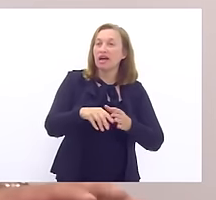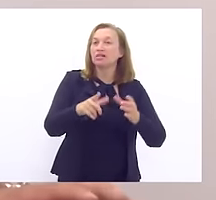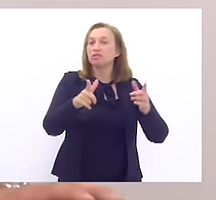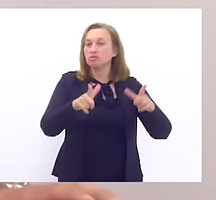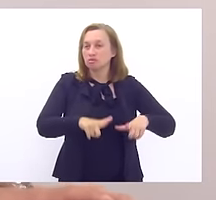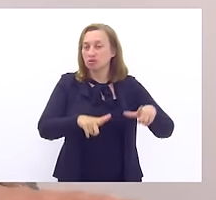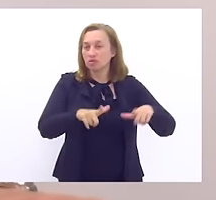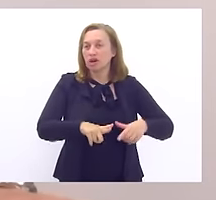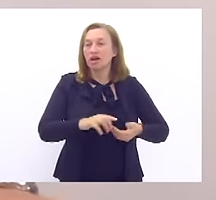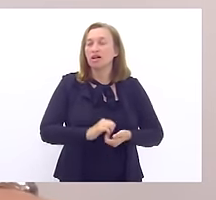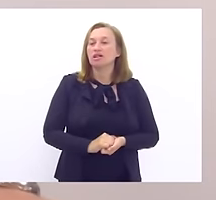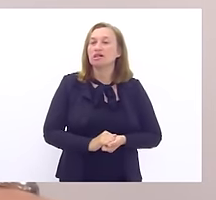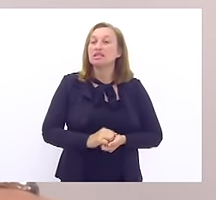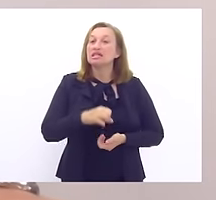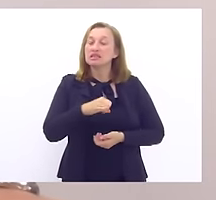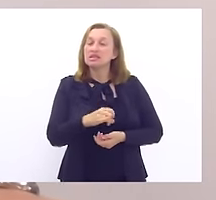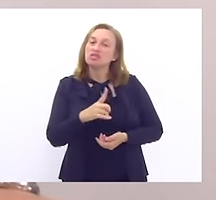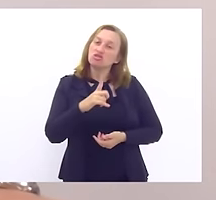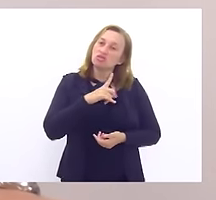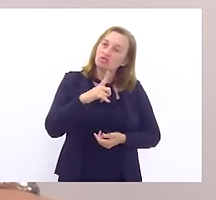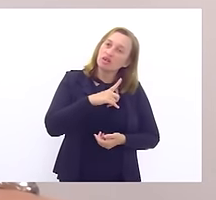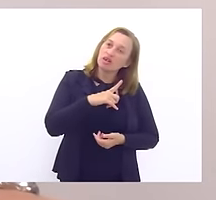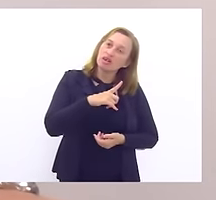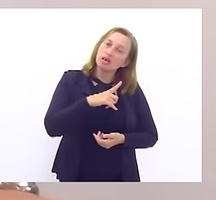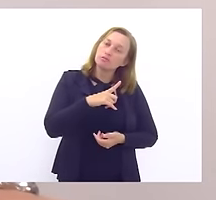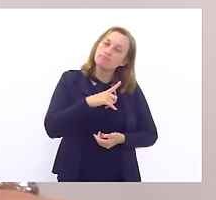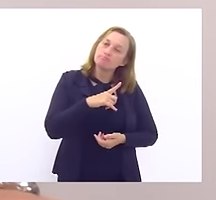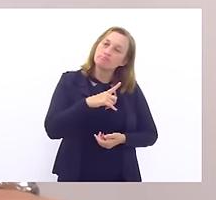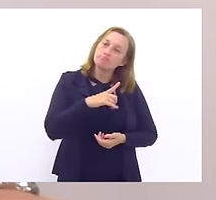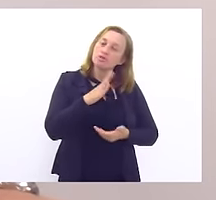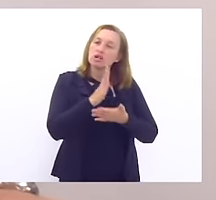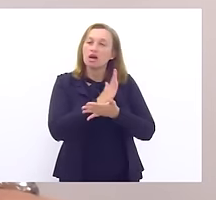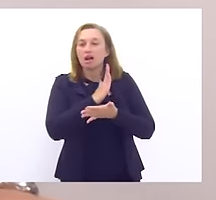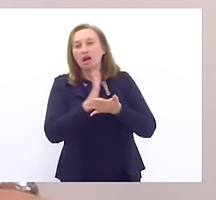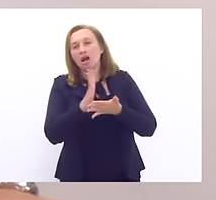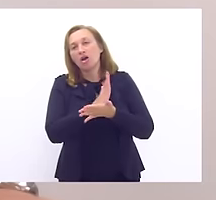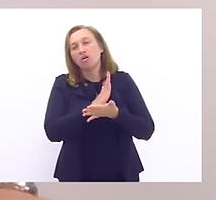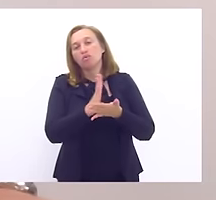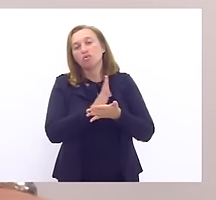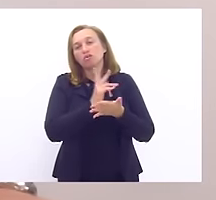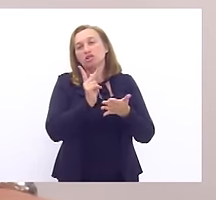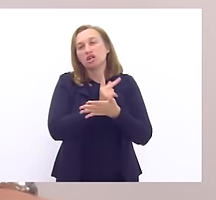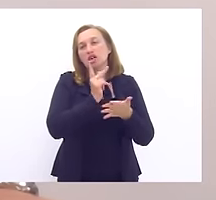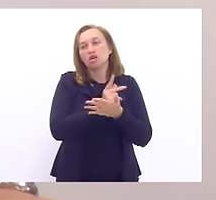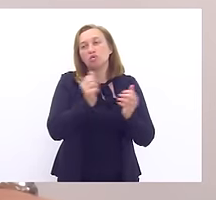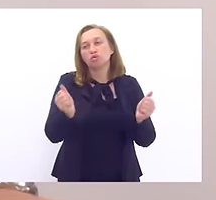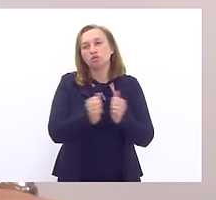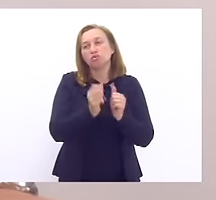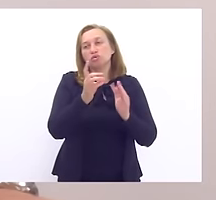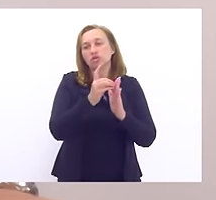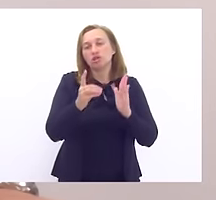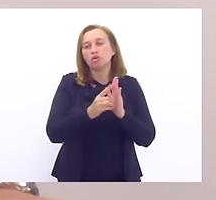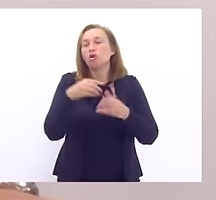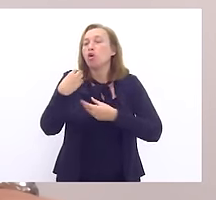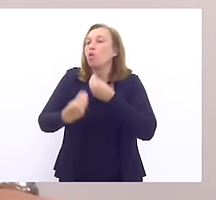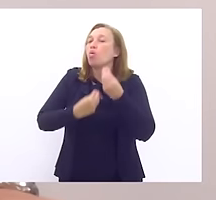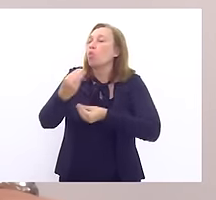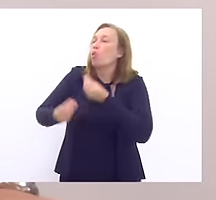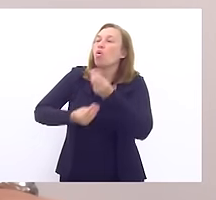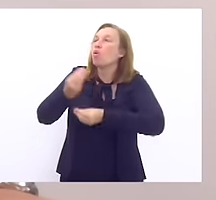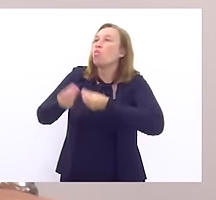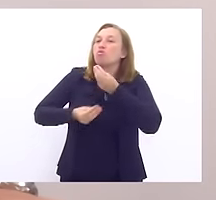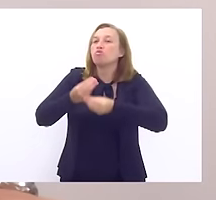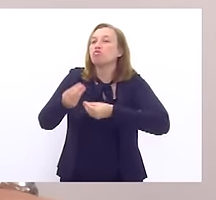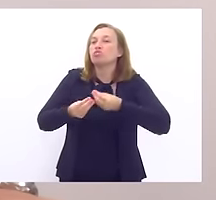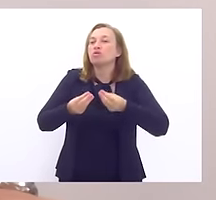ia verificado ali algum inadimplemento junto ao órgão Estadual junto ao DETRAN como é feito como é como é